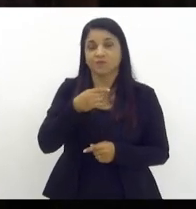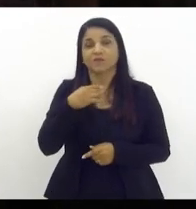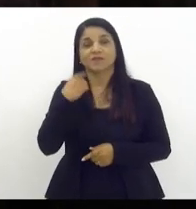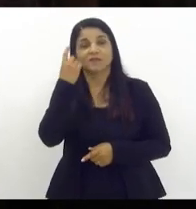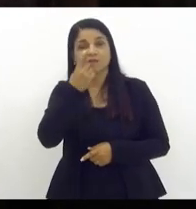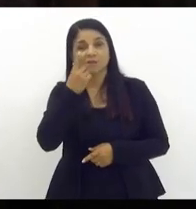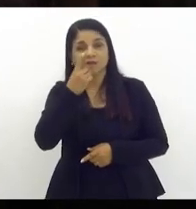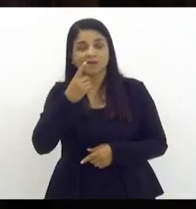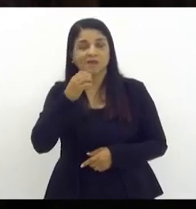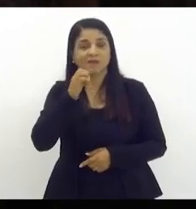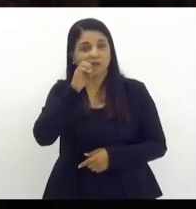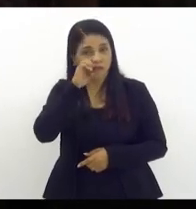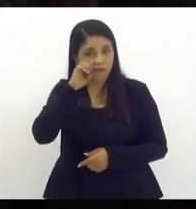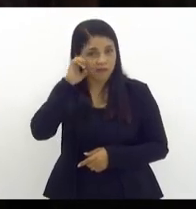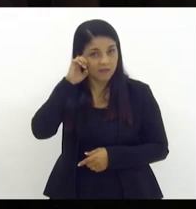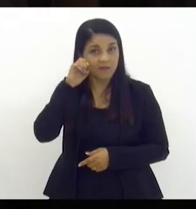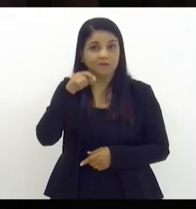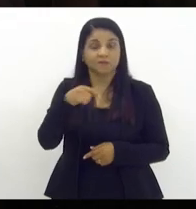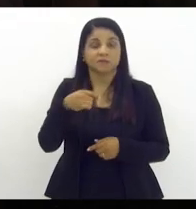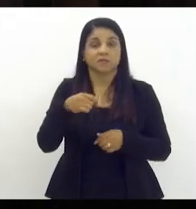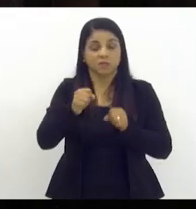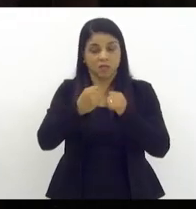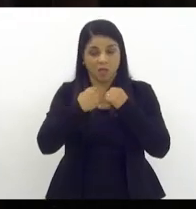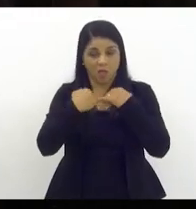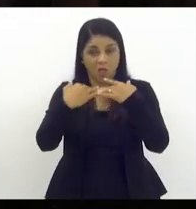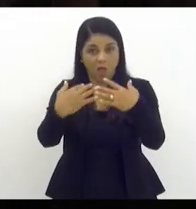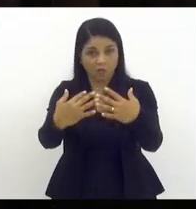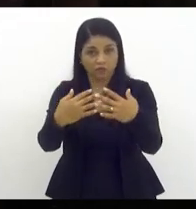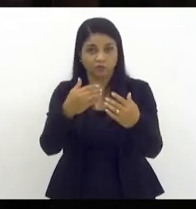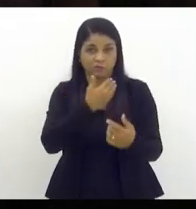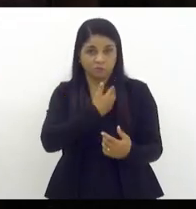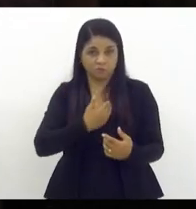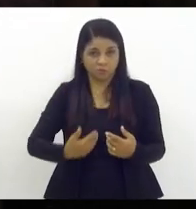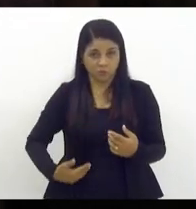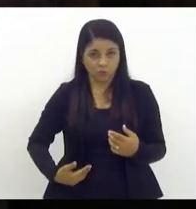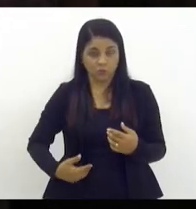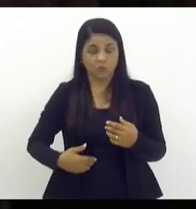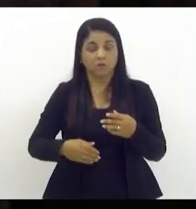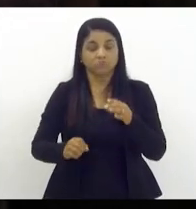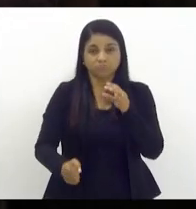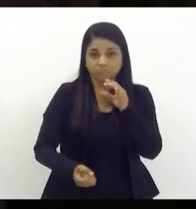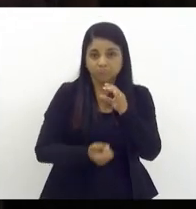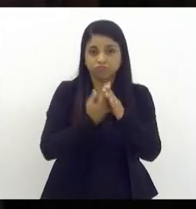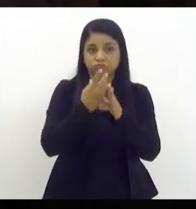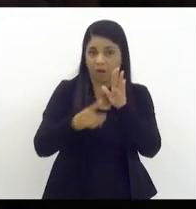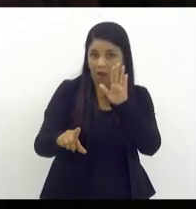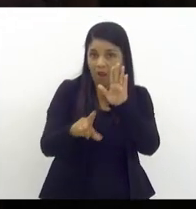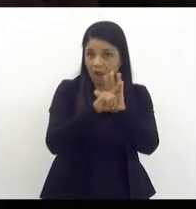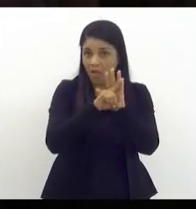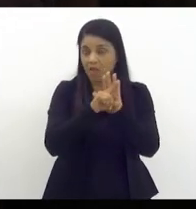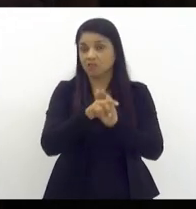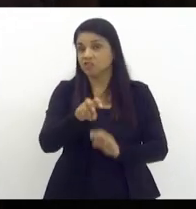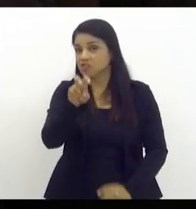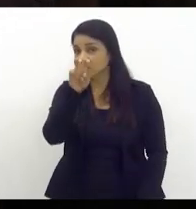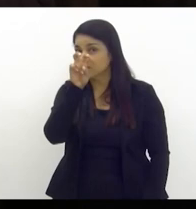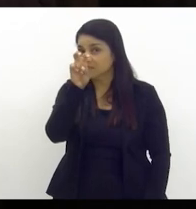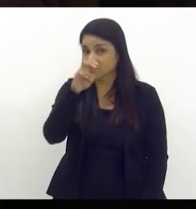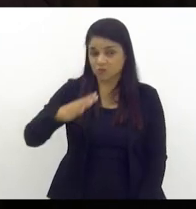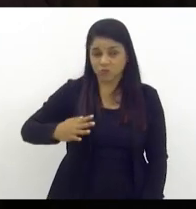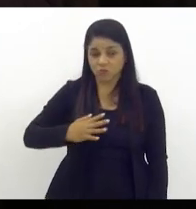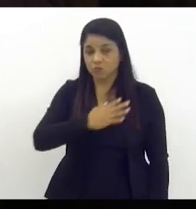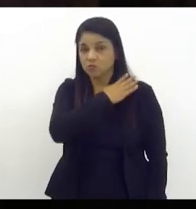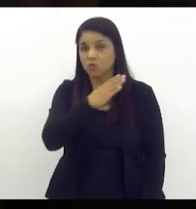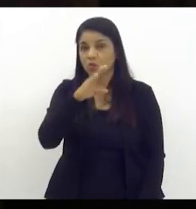audiência pública que precedeu essa lei, deputado Luiz Paulo, ela tinha 5 coronéis da